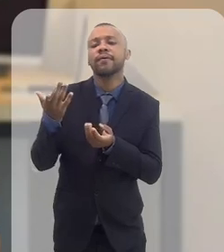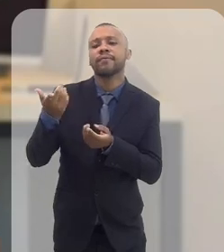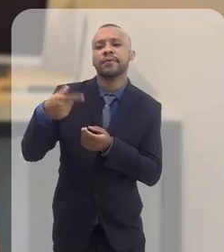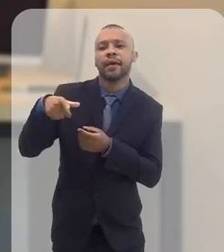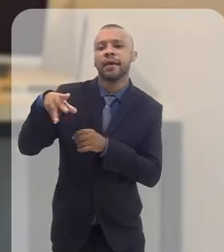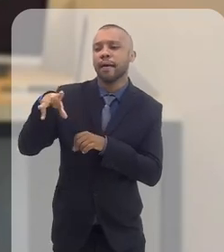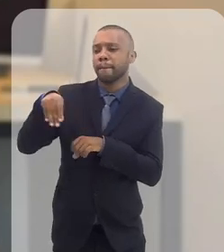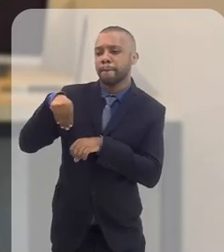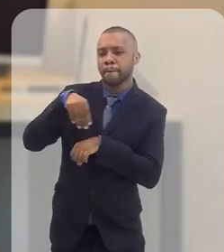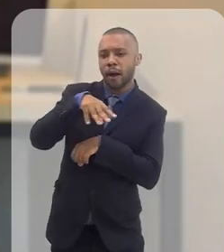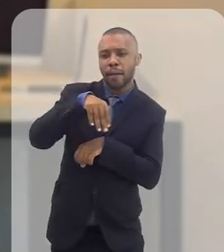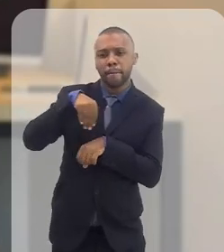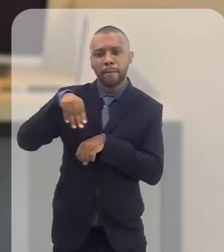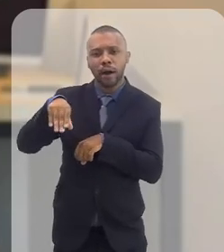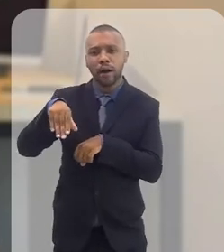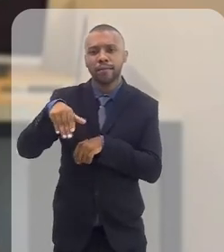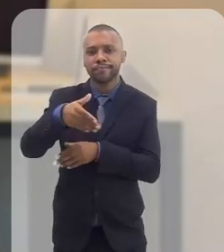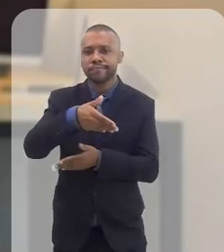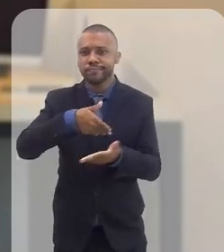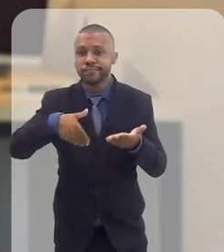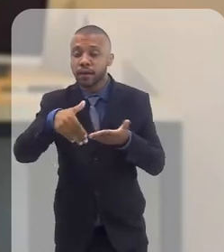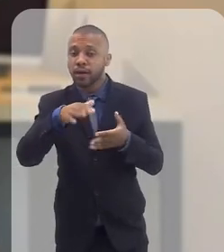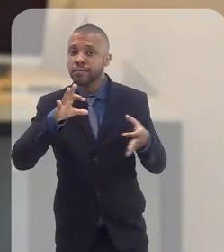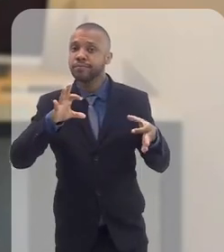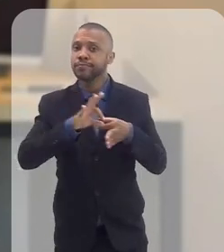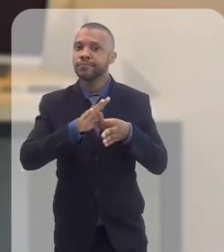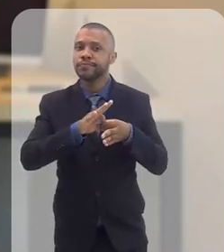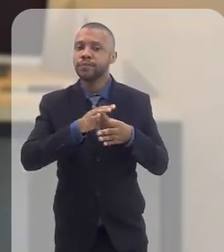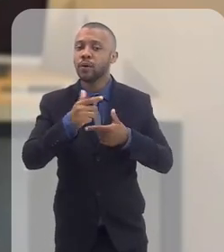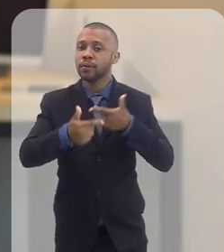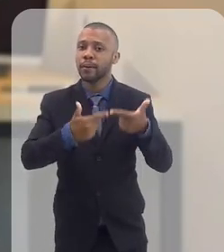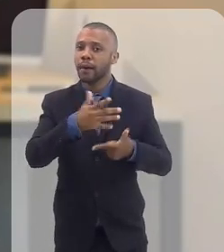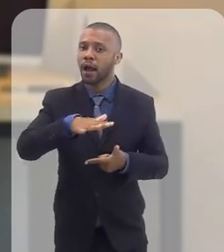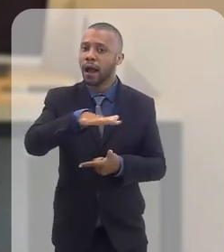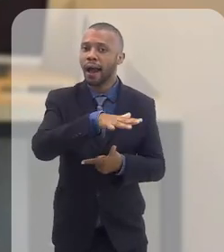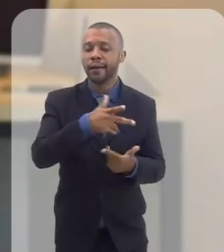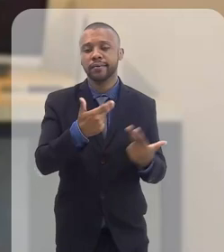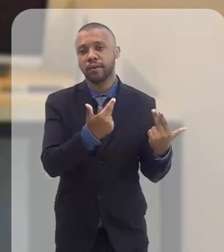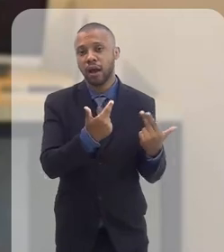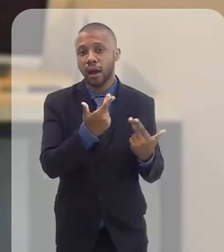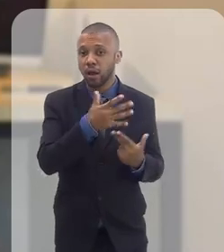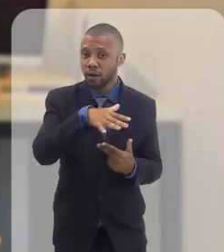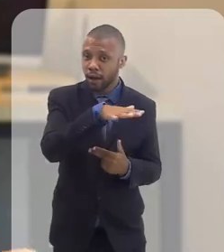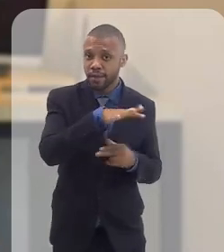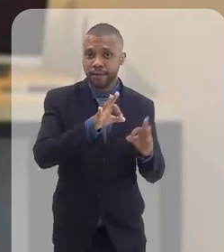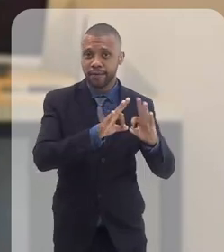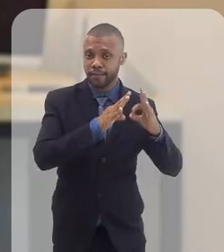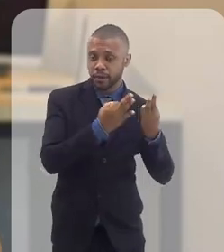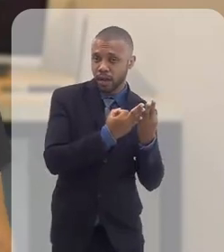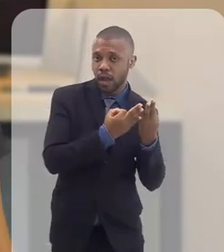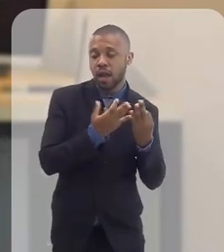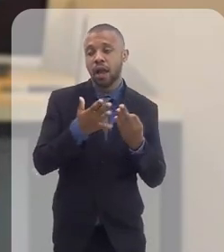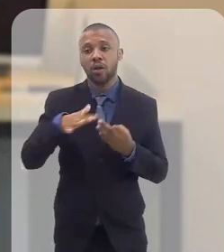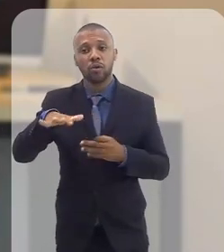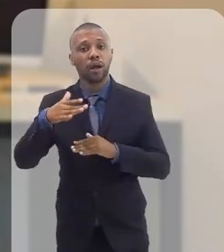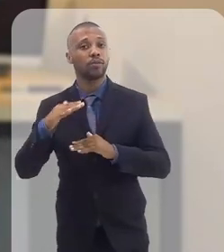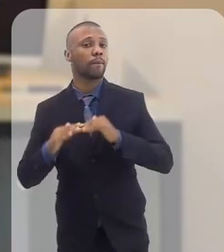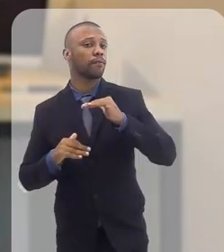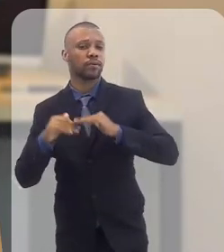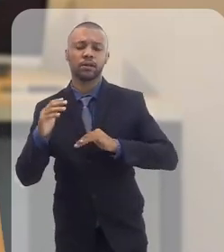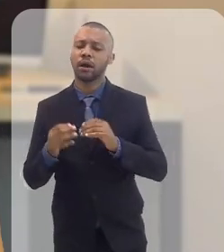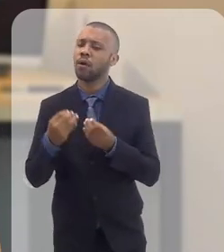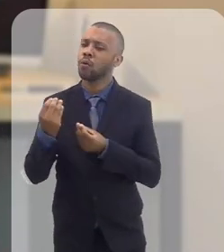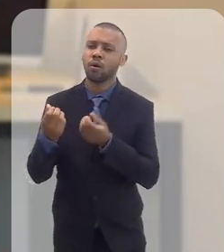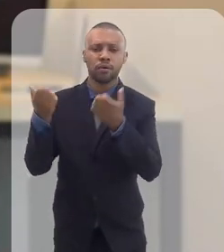você, né, dividir com alguém da sua própria área o lado familiar e também